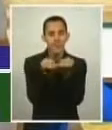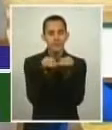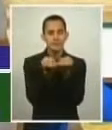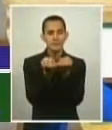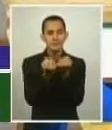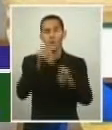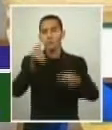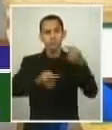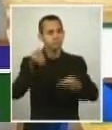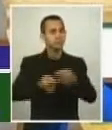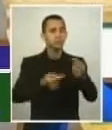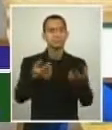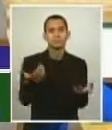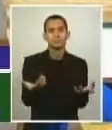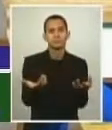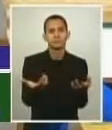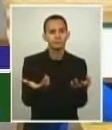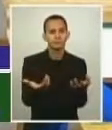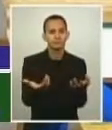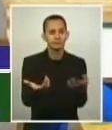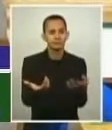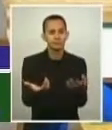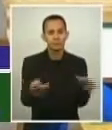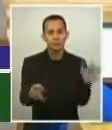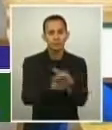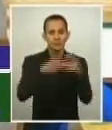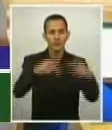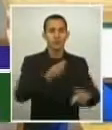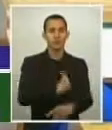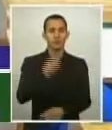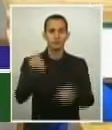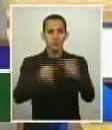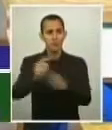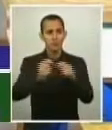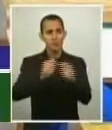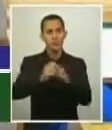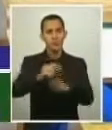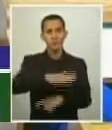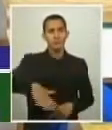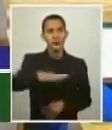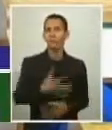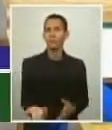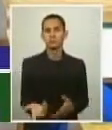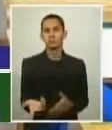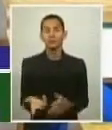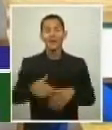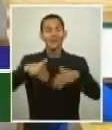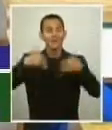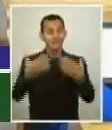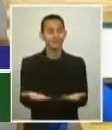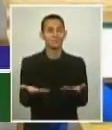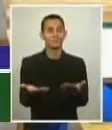para discutir questões da vida política econômica social e